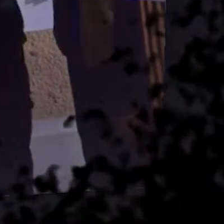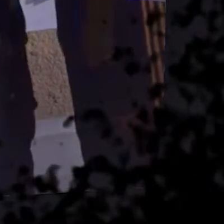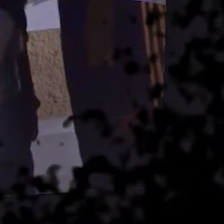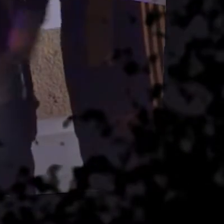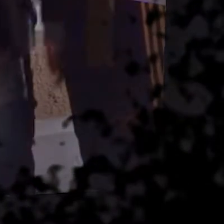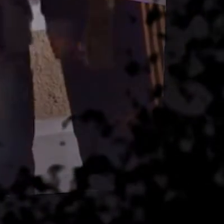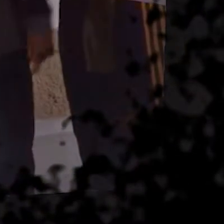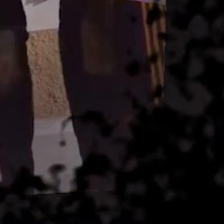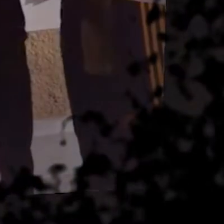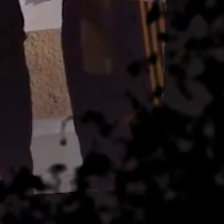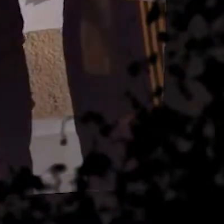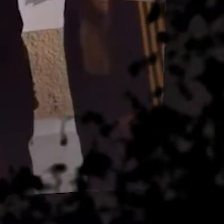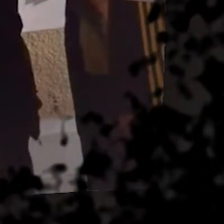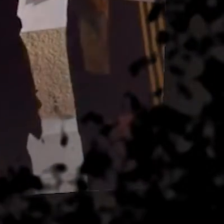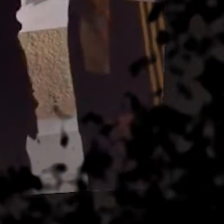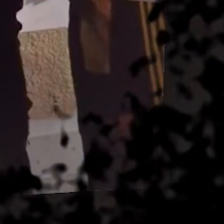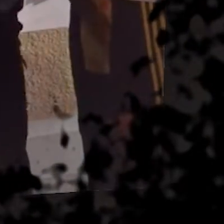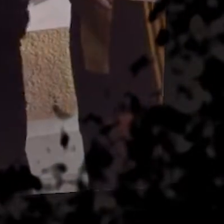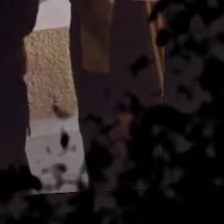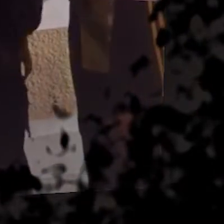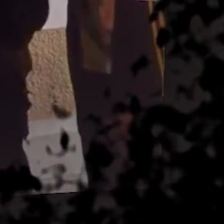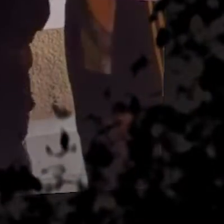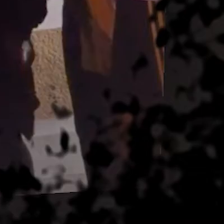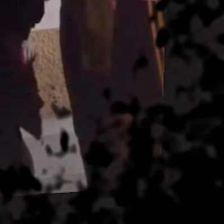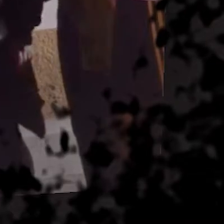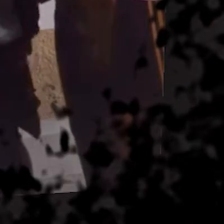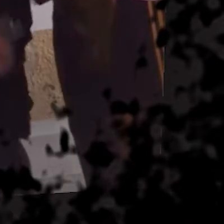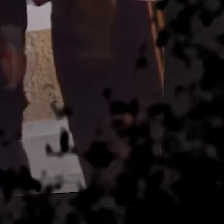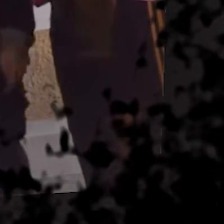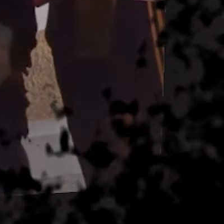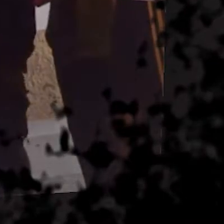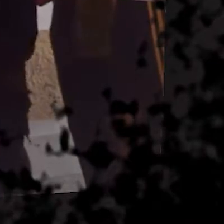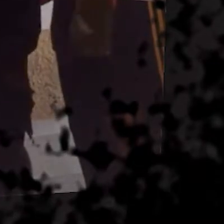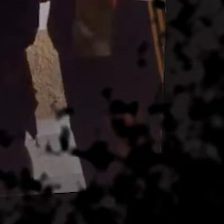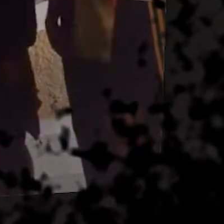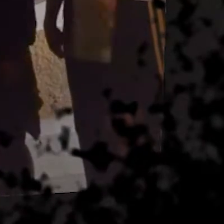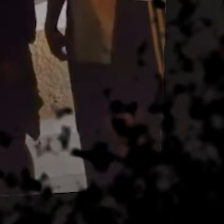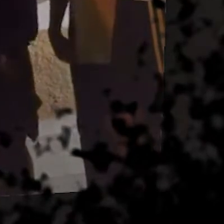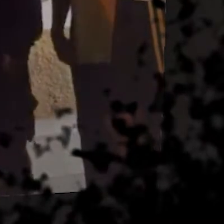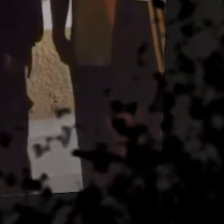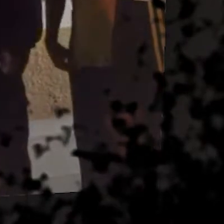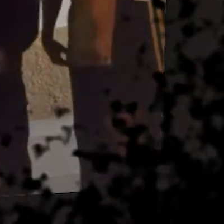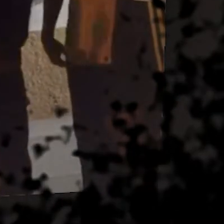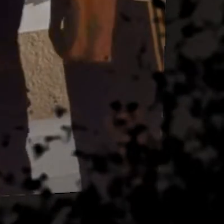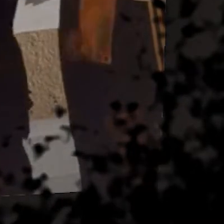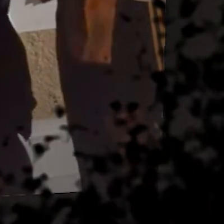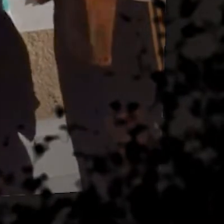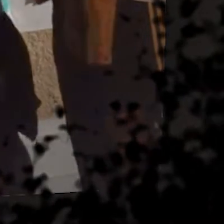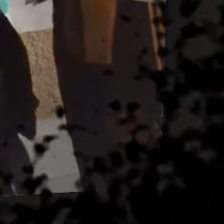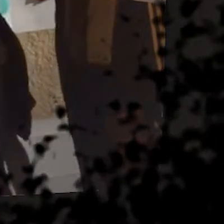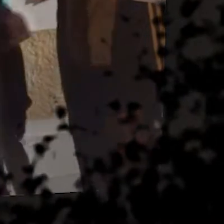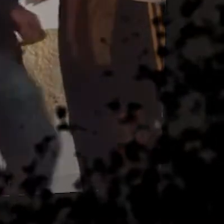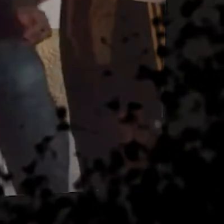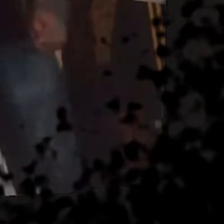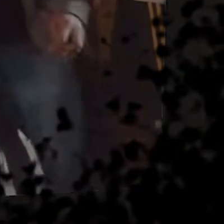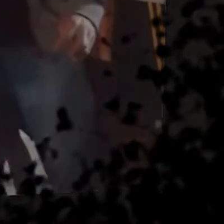ligado, meu pai? Eu chego no improvisado. Cê até citou barroco, mas aqui cê sai borrado. Eu sei que cê entendeu, tá ligado no meu fim. Entre trancos